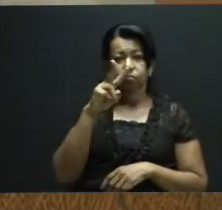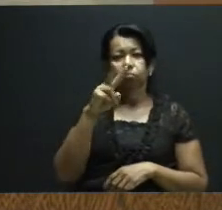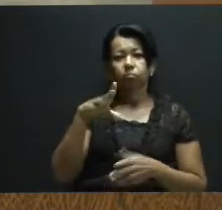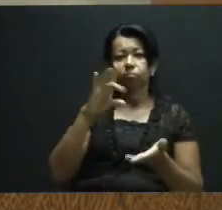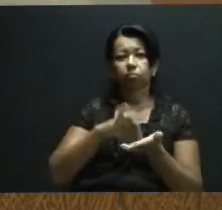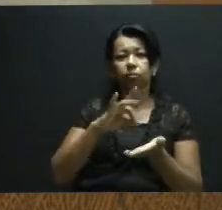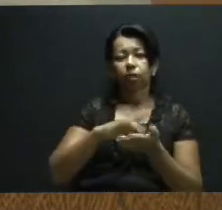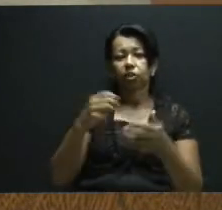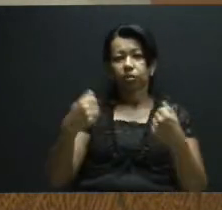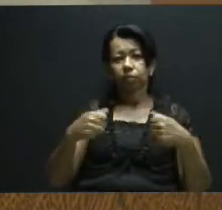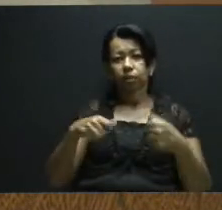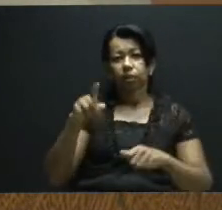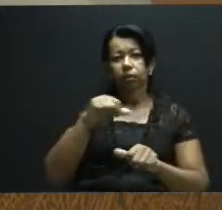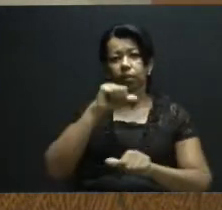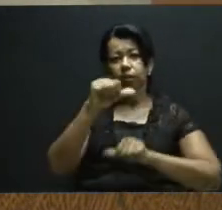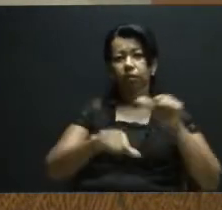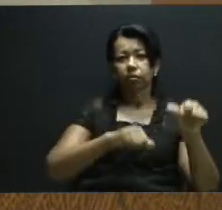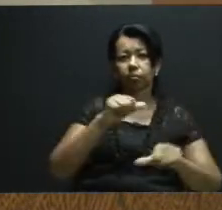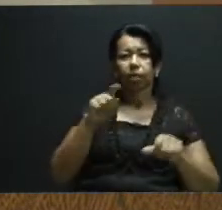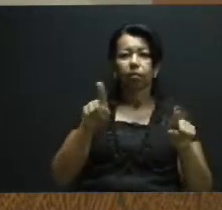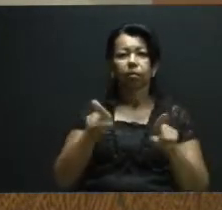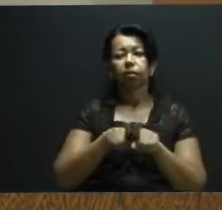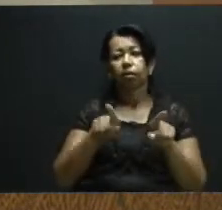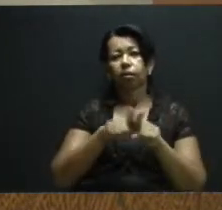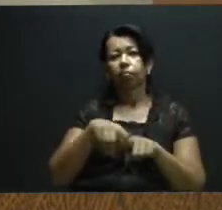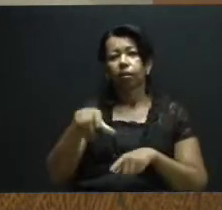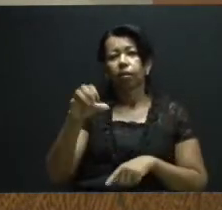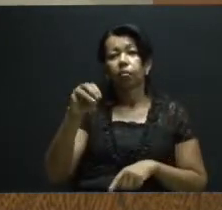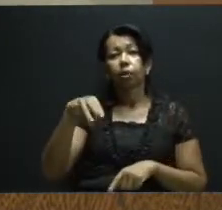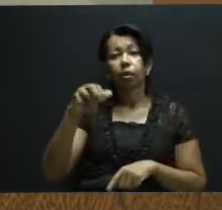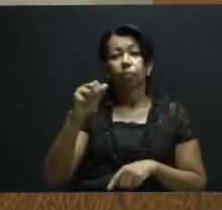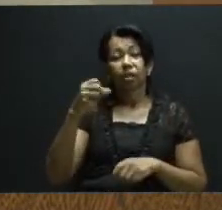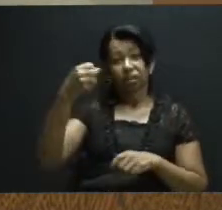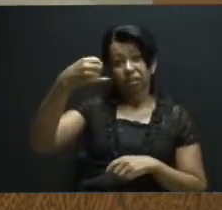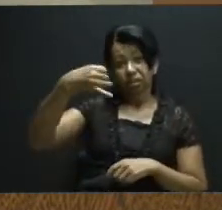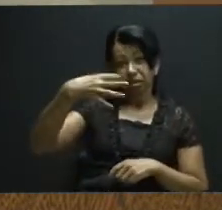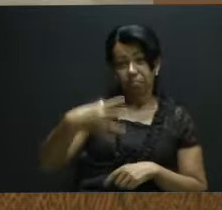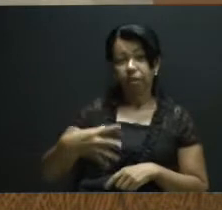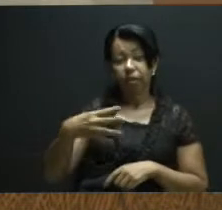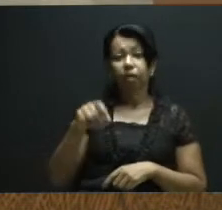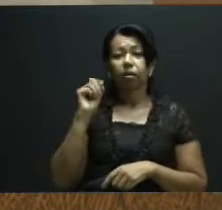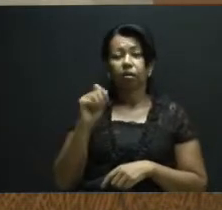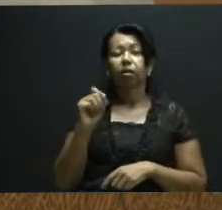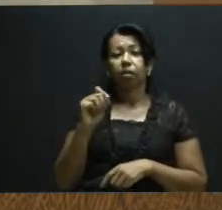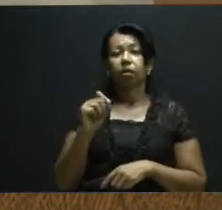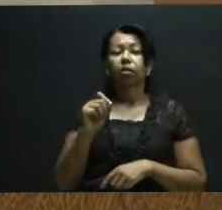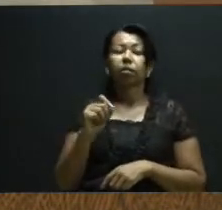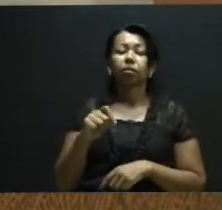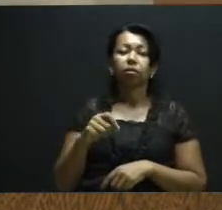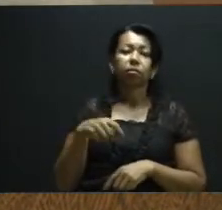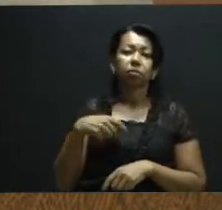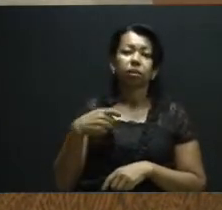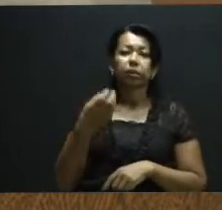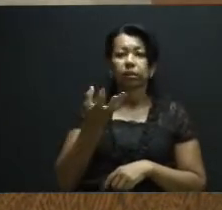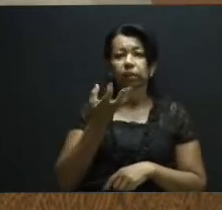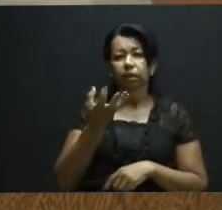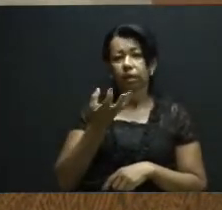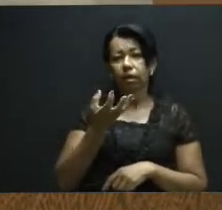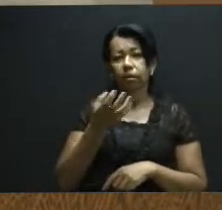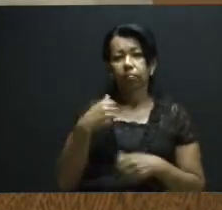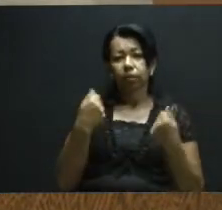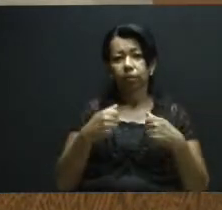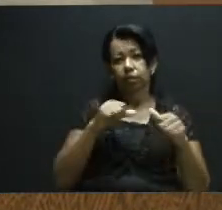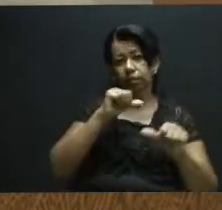transformada bem como o lema que esse explicativo que direção se busca a transformação